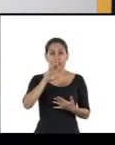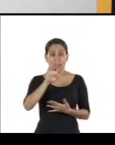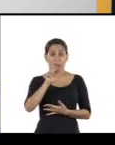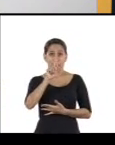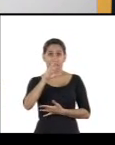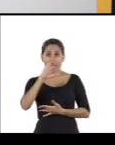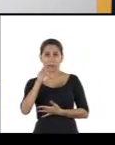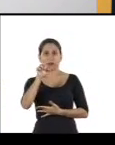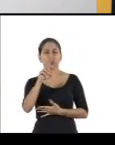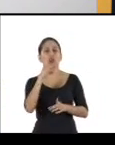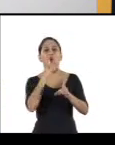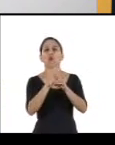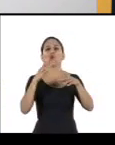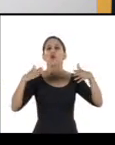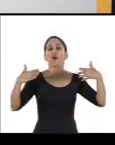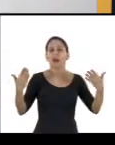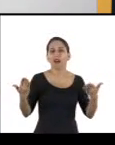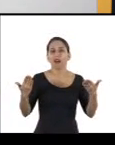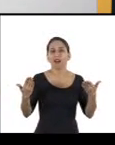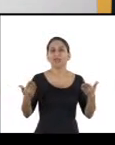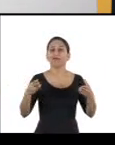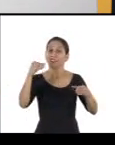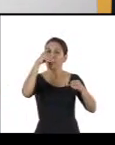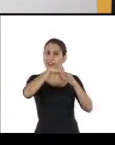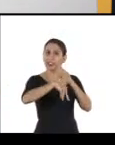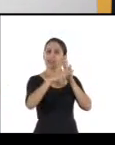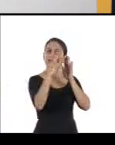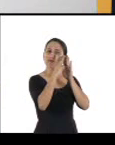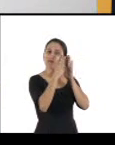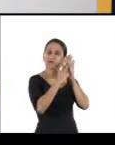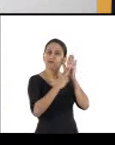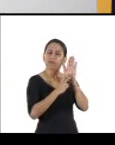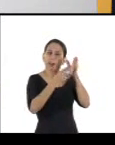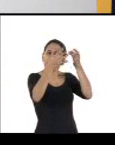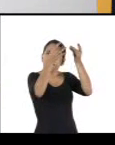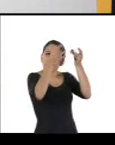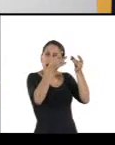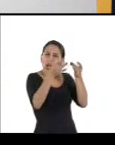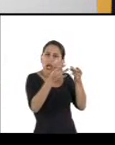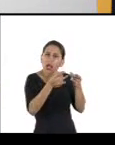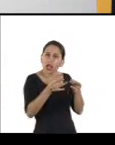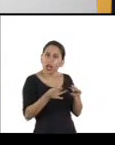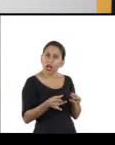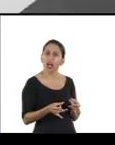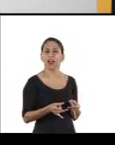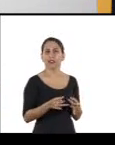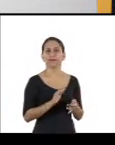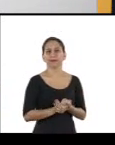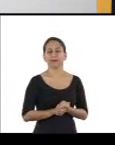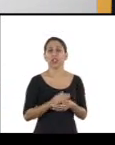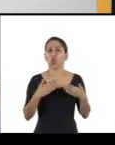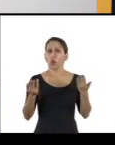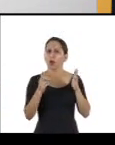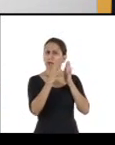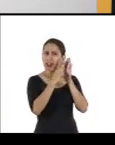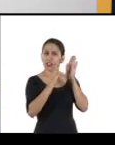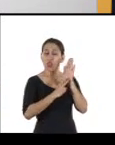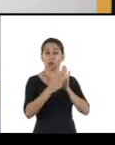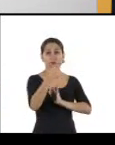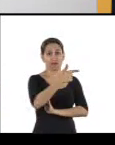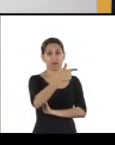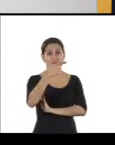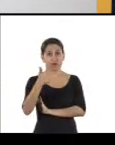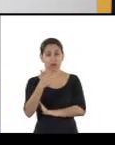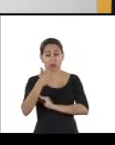coletiva você encontra com detalhes nas duas normas que orientam as atividades mineradoras. A norma regulamentadora 22